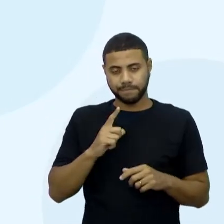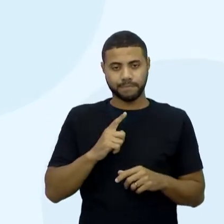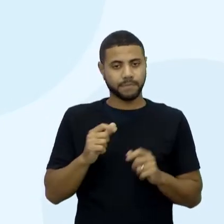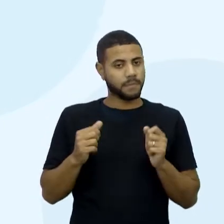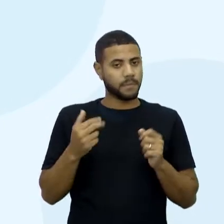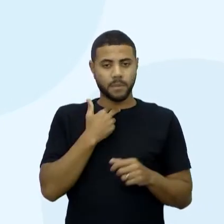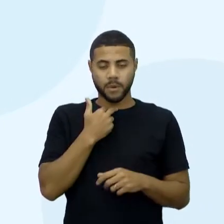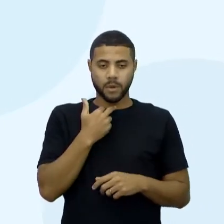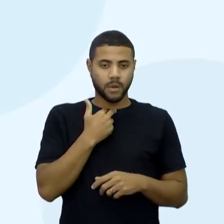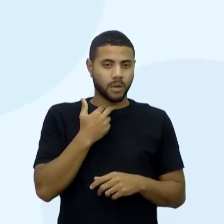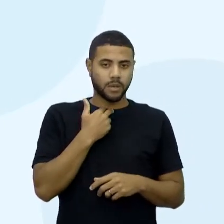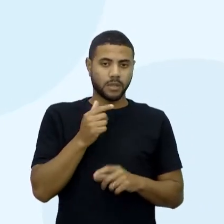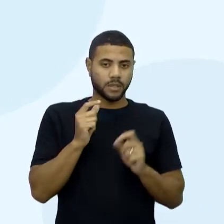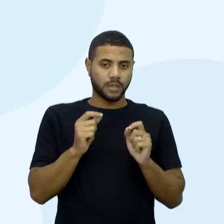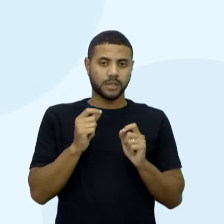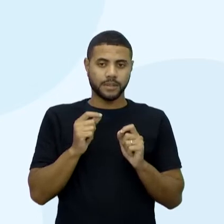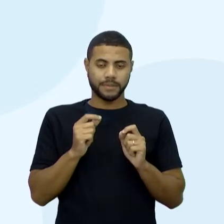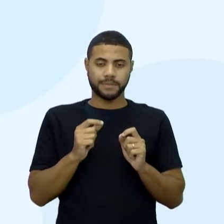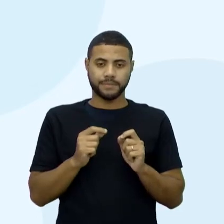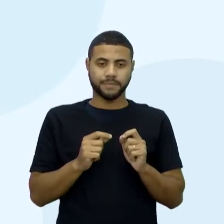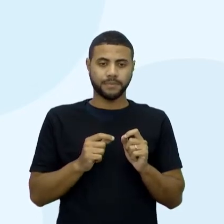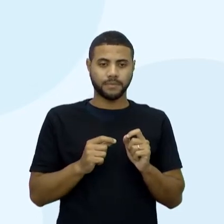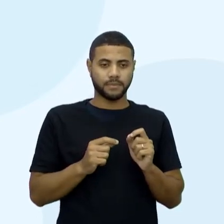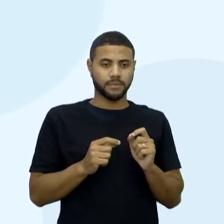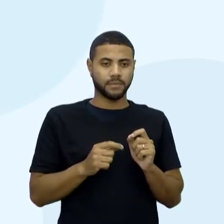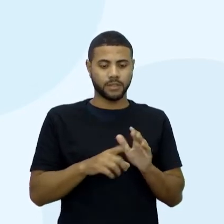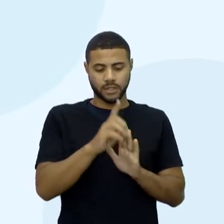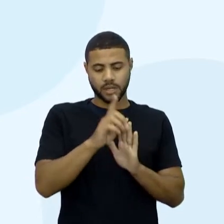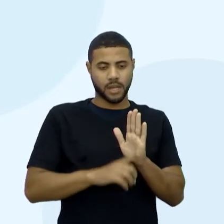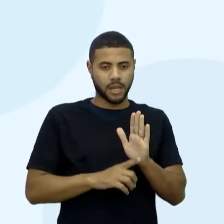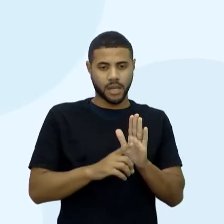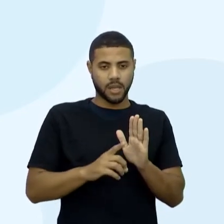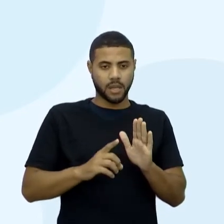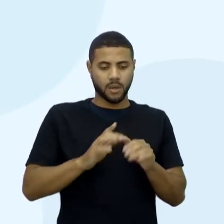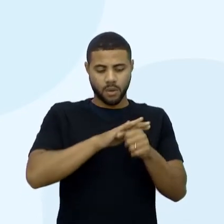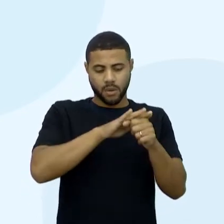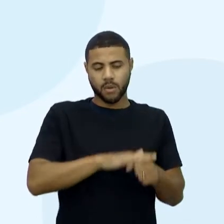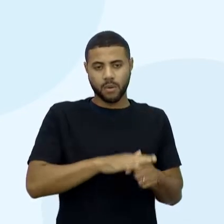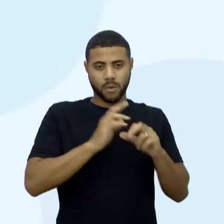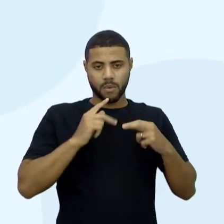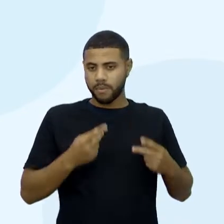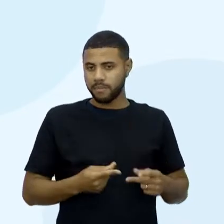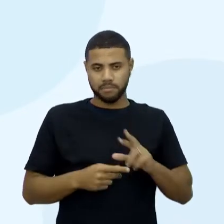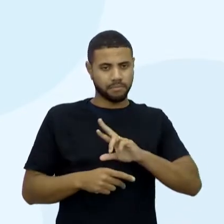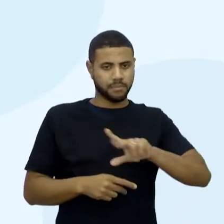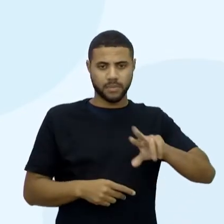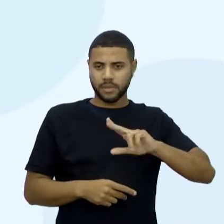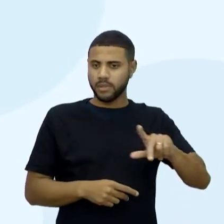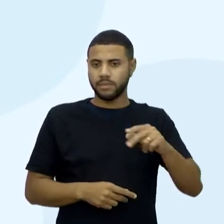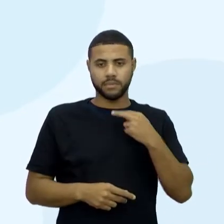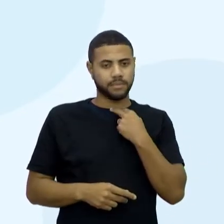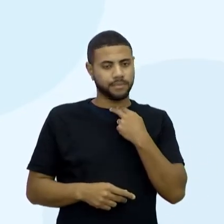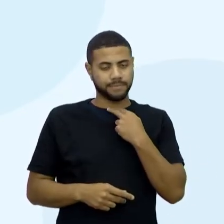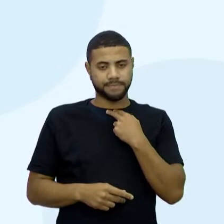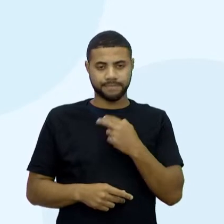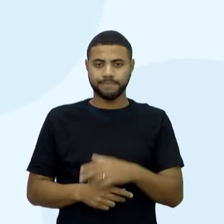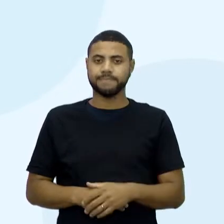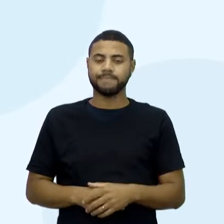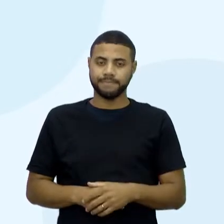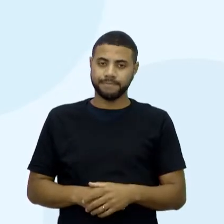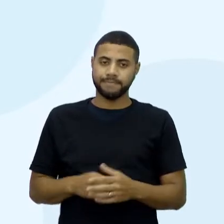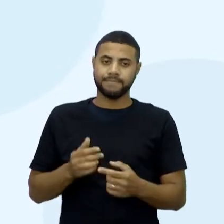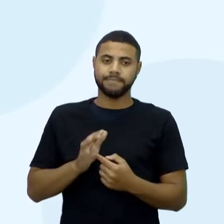ser invocada à custa dos direitos humanos e das liberdades fundamentais, e